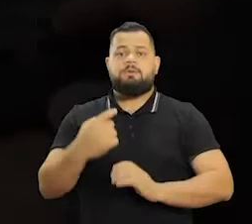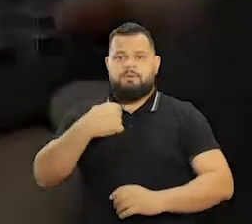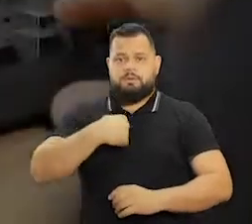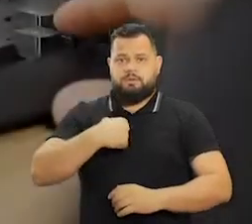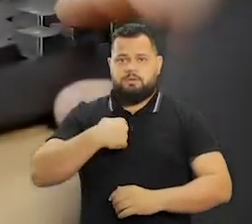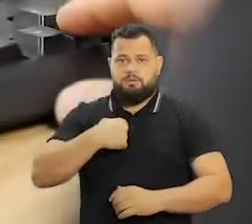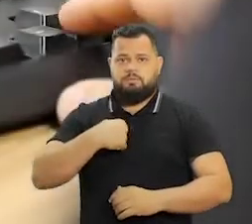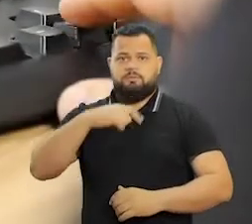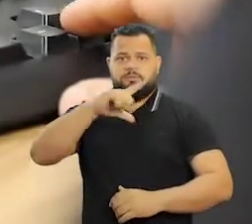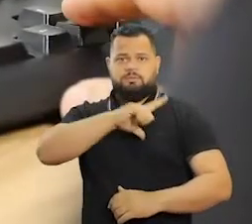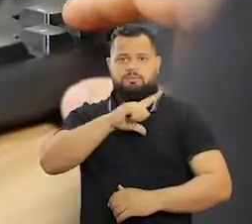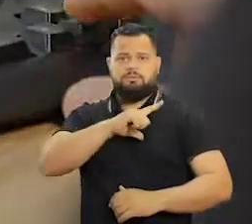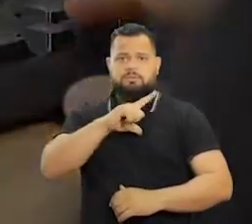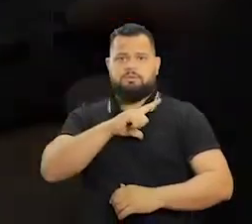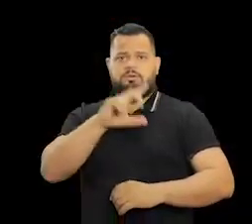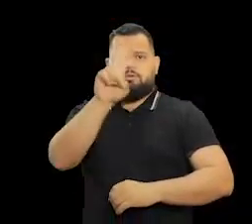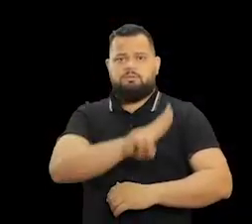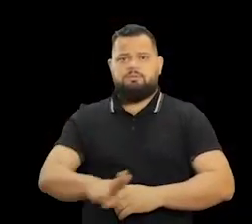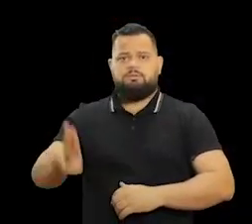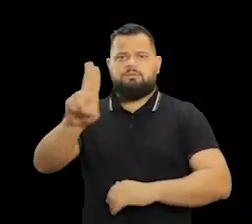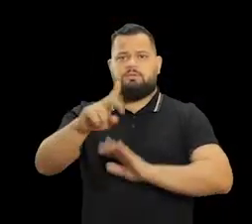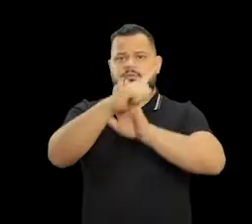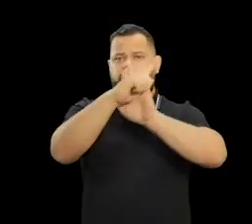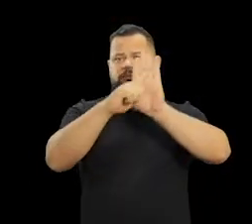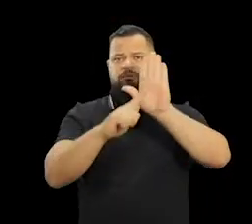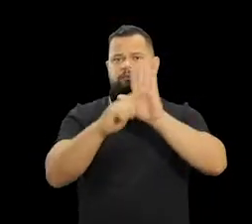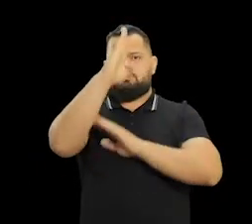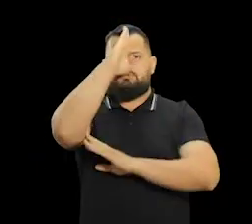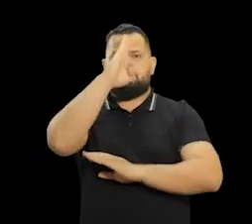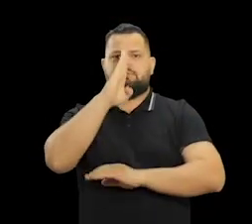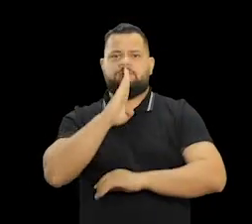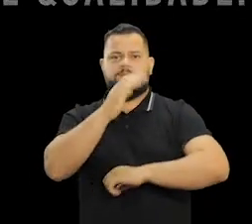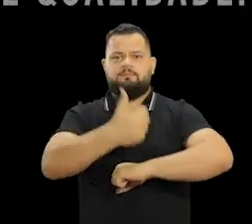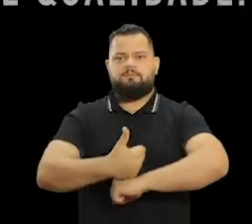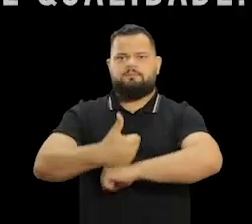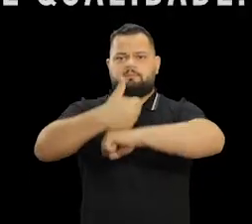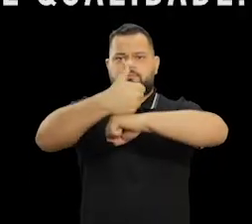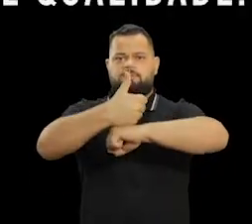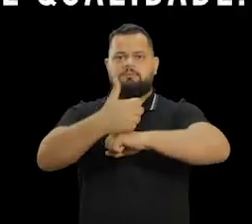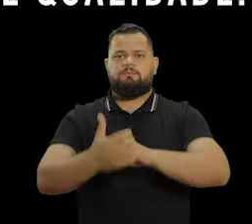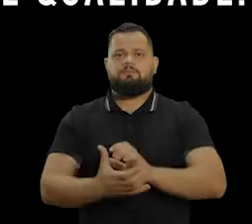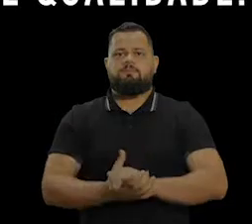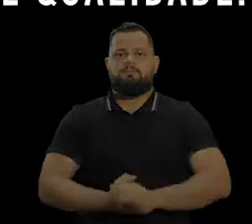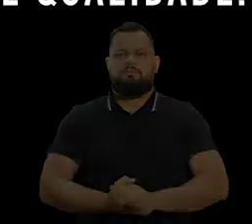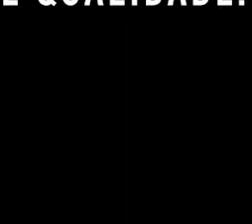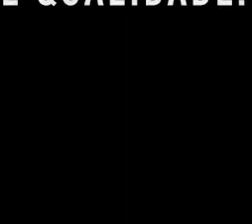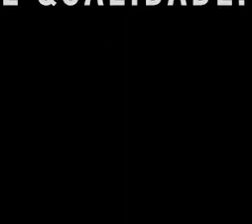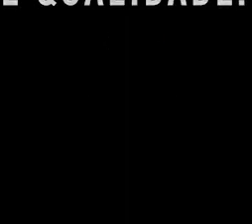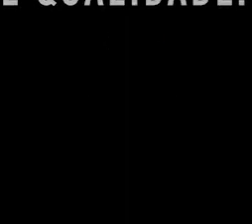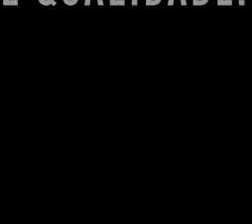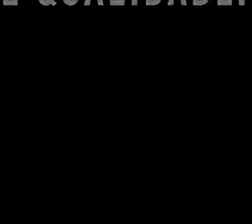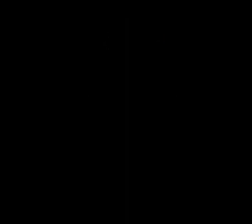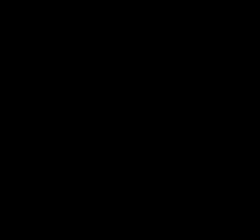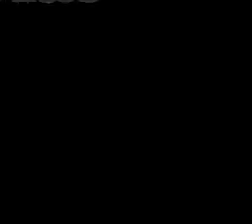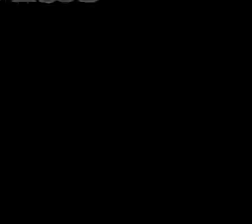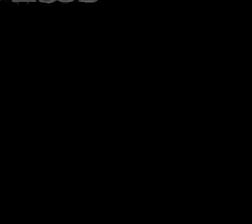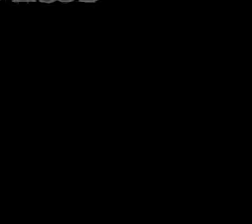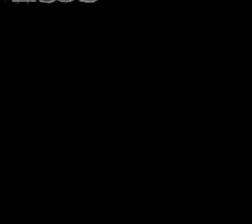porque havia disponível uma universidade pública, gratuita e de qualidade.